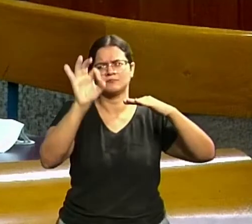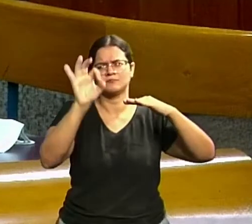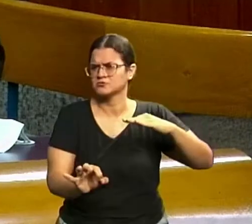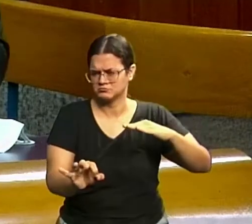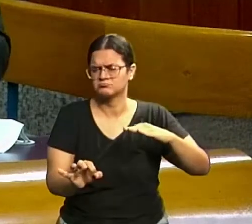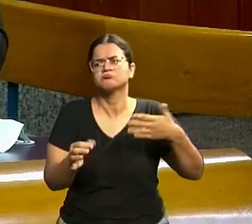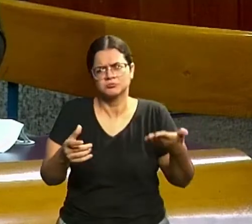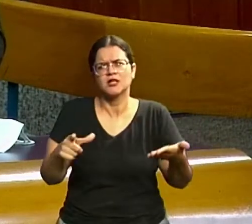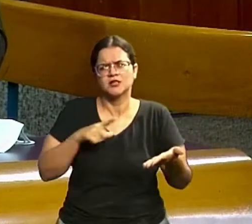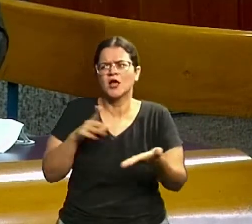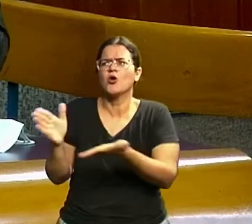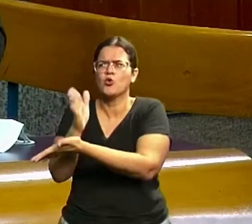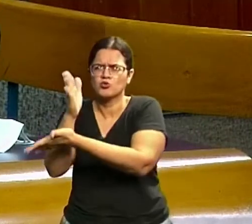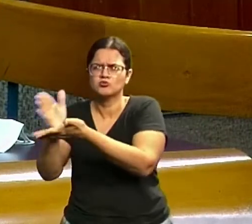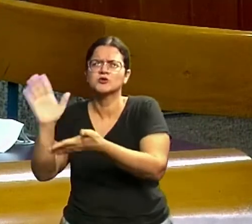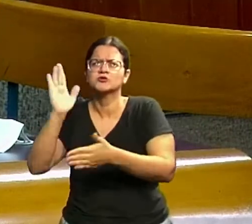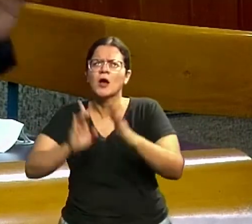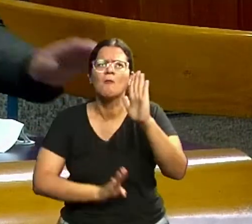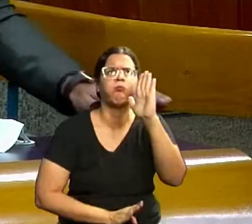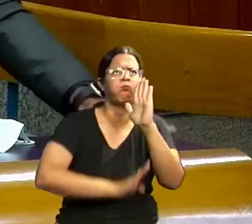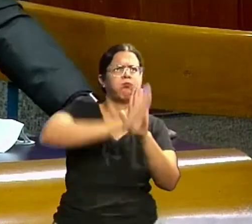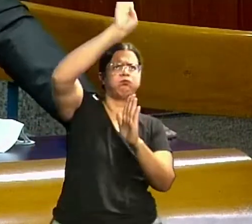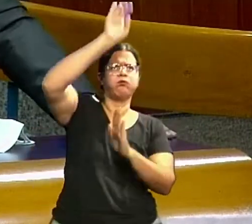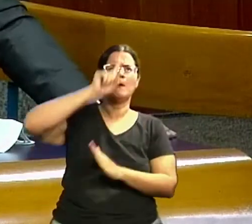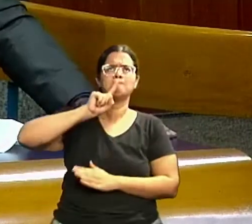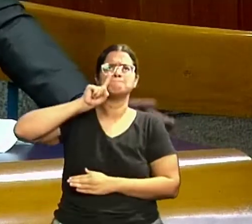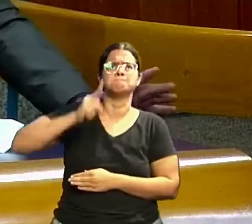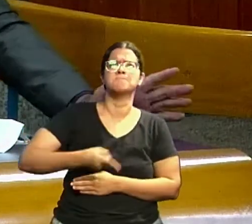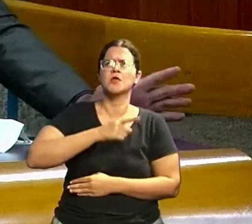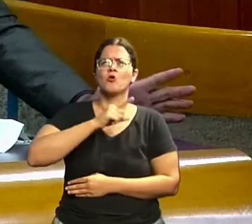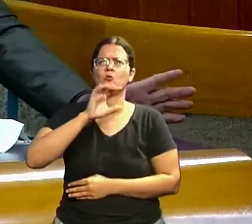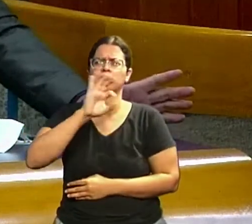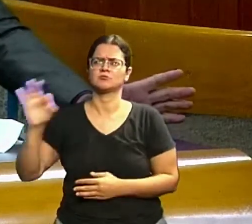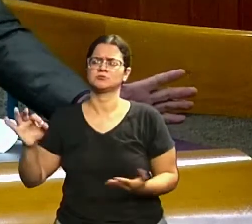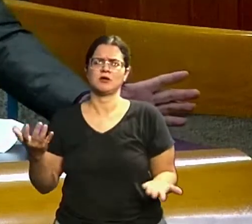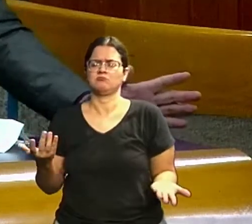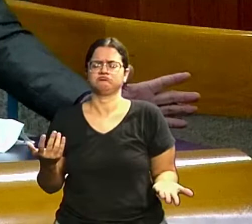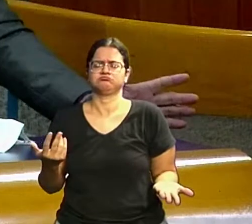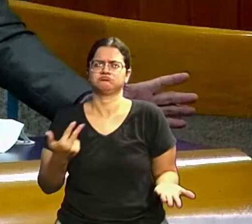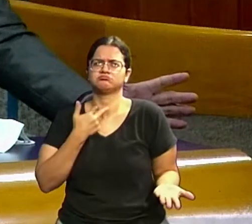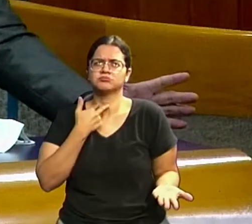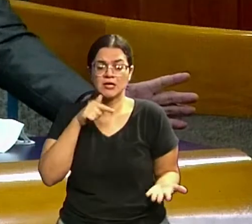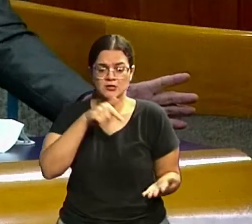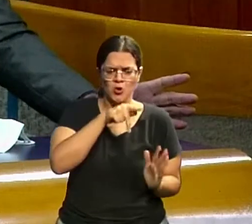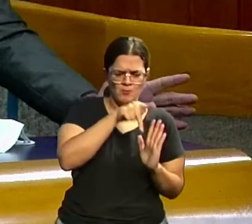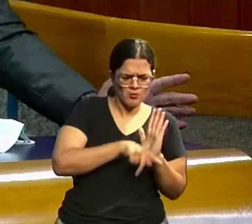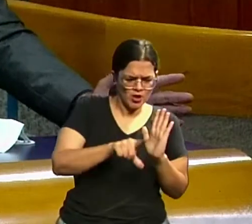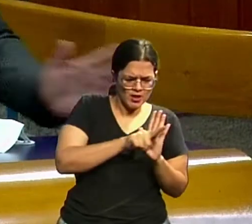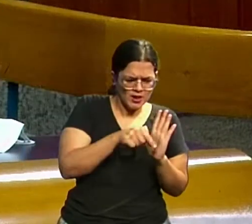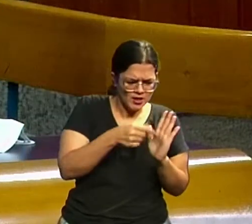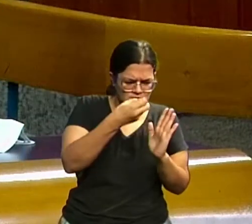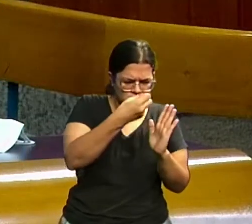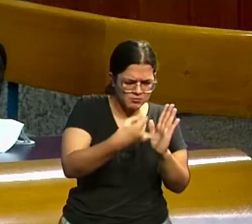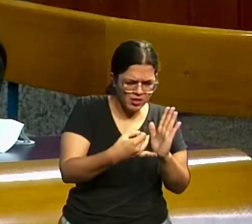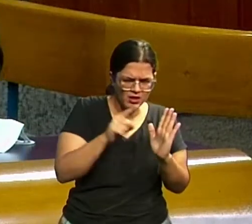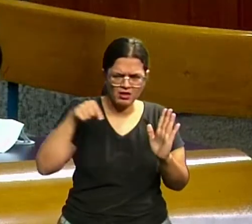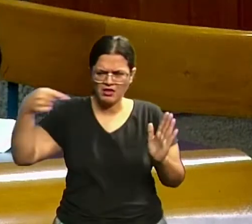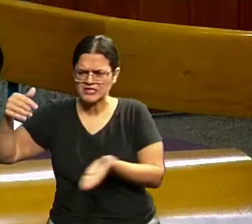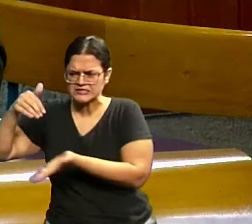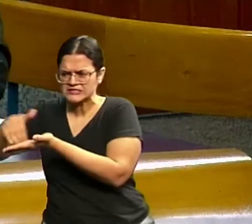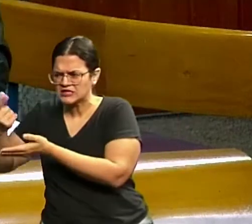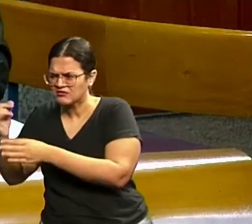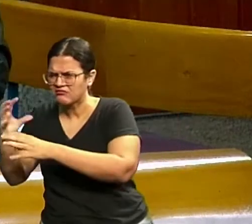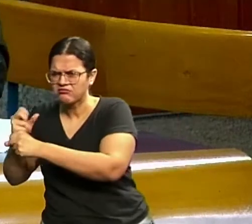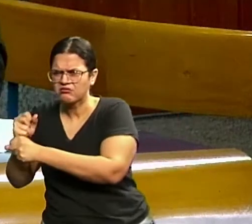seja, tem lugares que está chegando a 1000% o aumento. Então, o projeto de lei diz uma coisa e a Secretaria